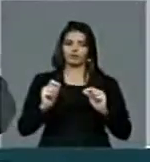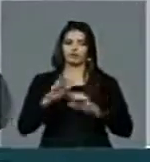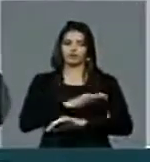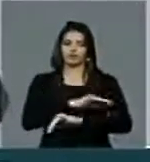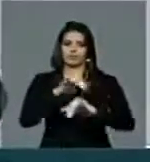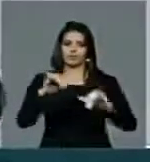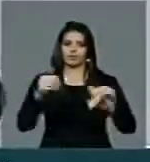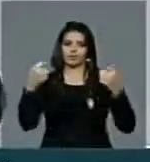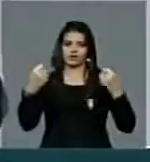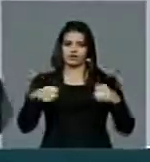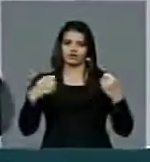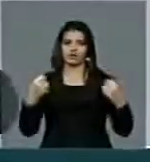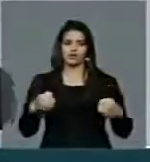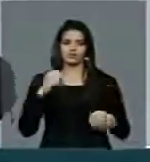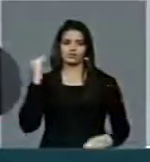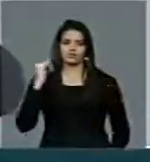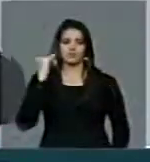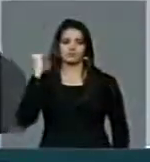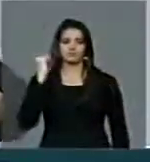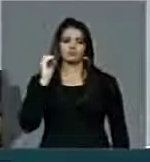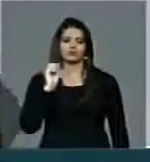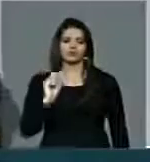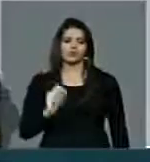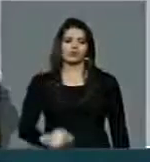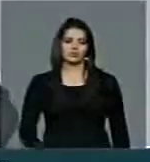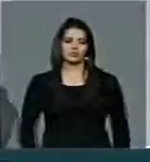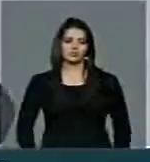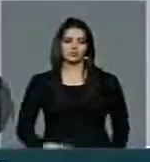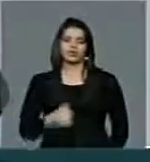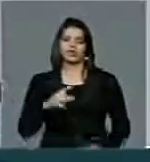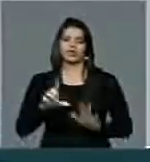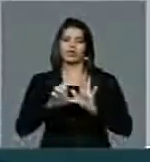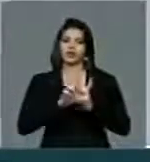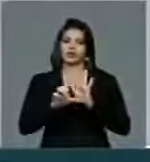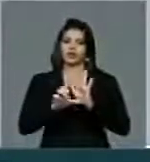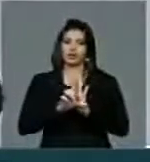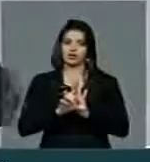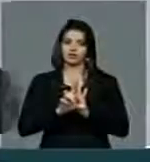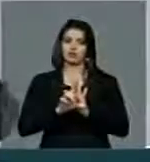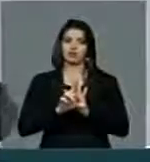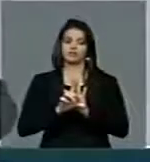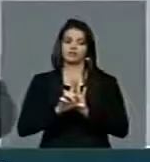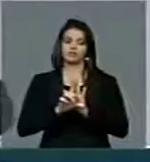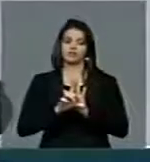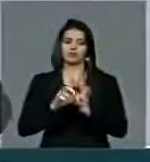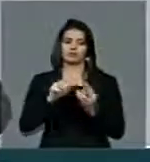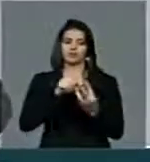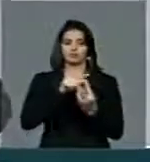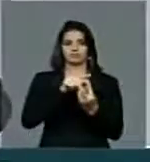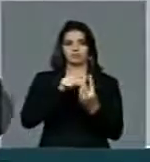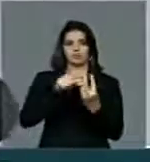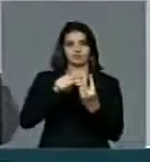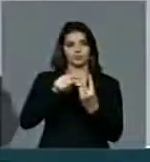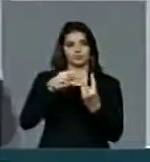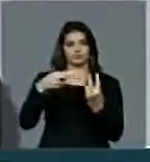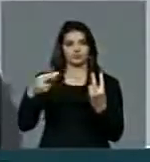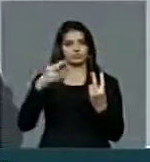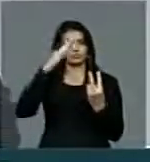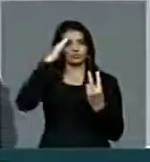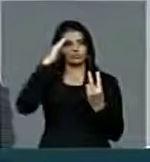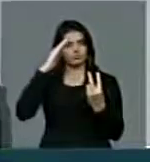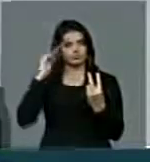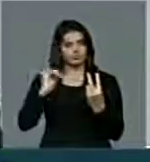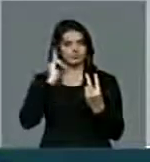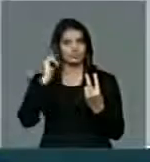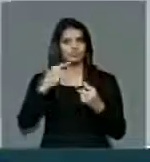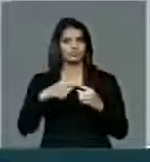importante definir, o espírito da lei sempre trouxe duas questões essenciais, que foram